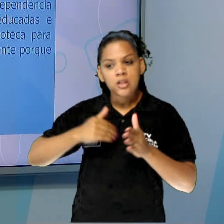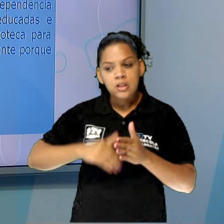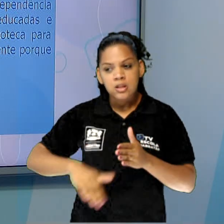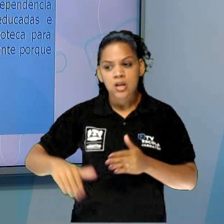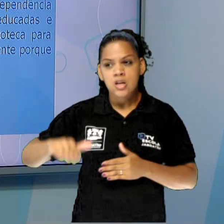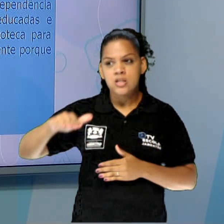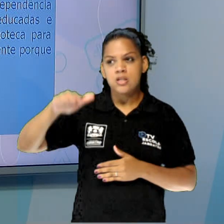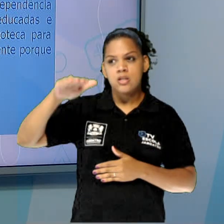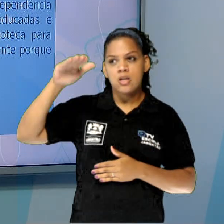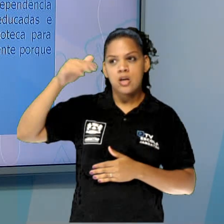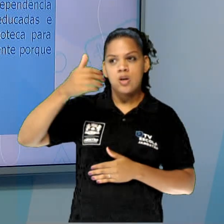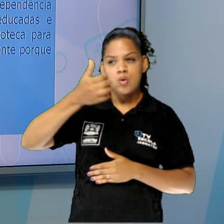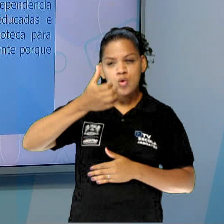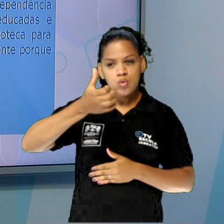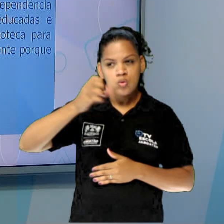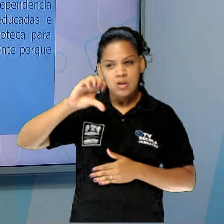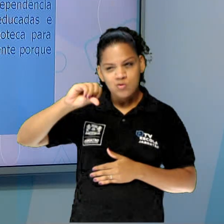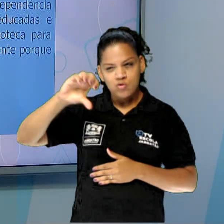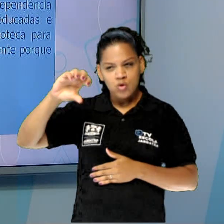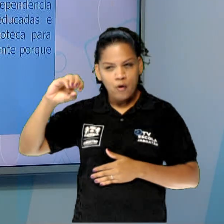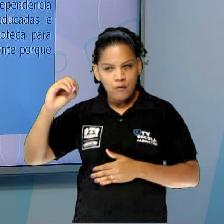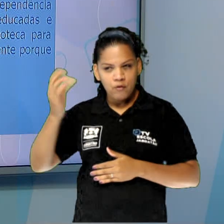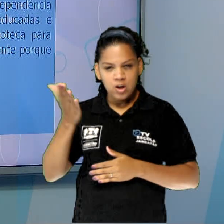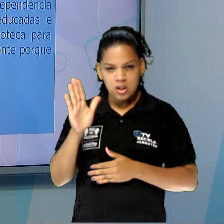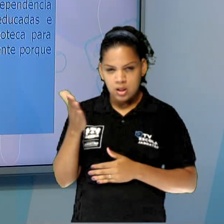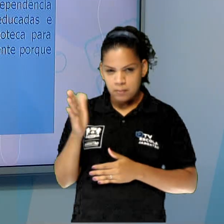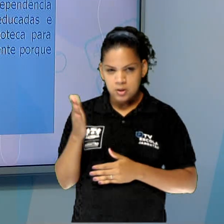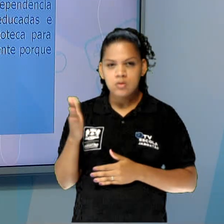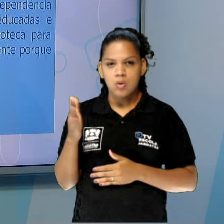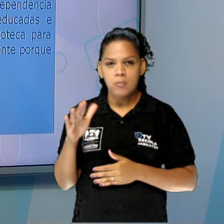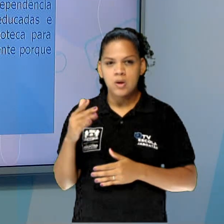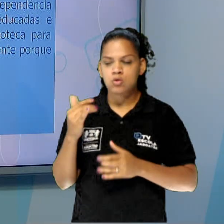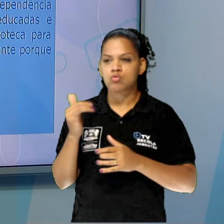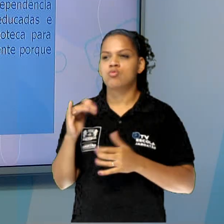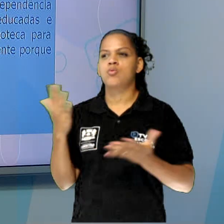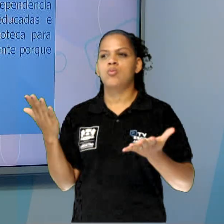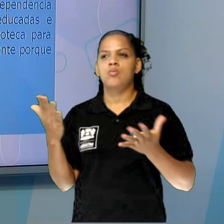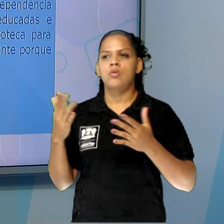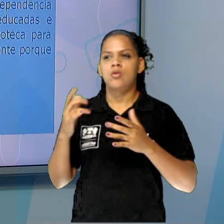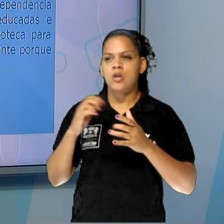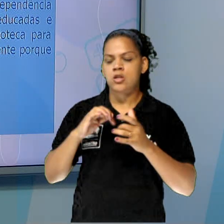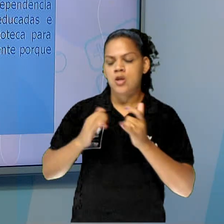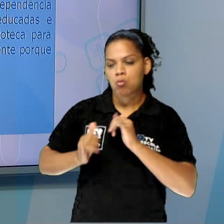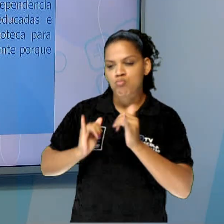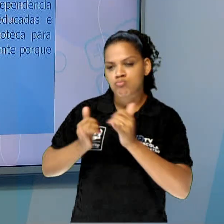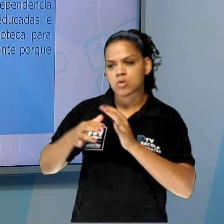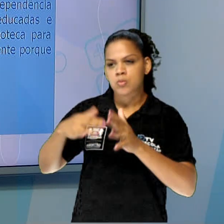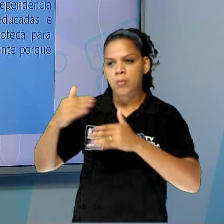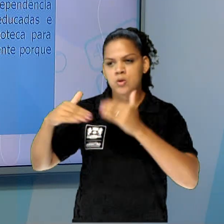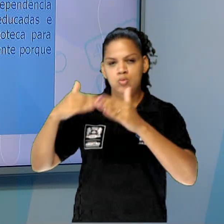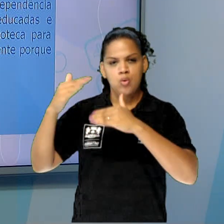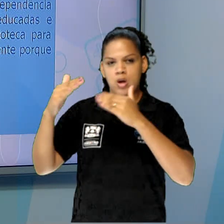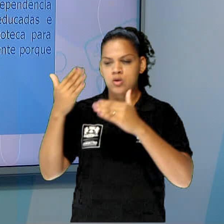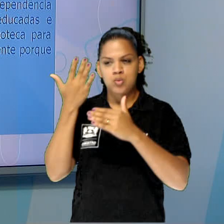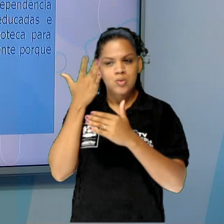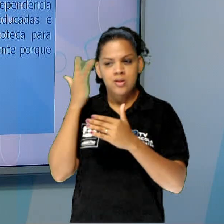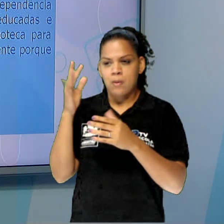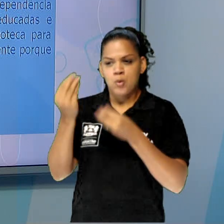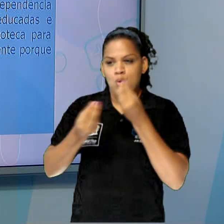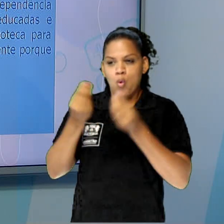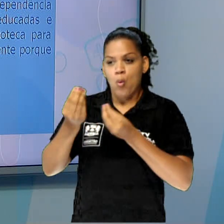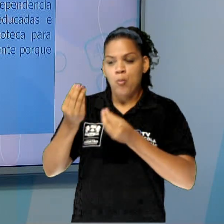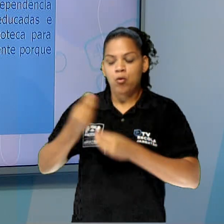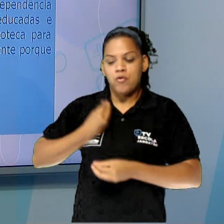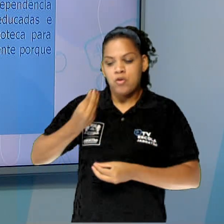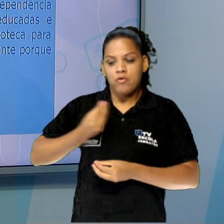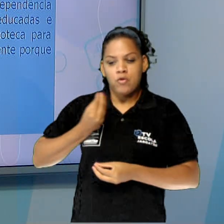cresceram já na era dos computadores pessoais e não sabem como era o mundo sem a dependência desta eletrônica. Os que